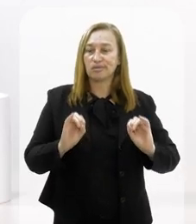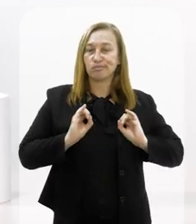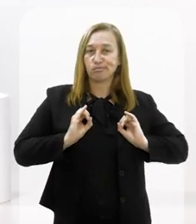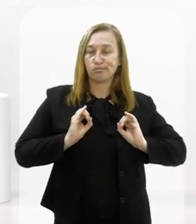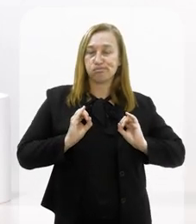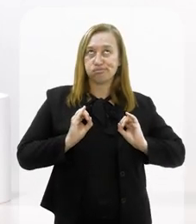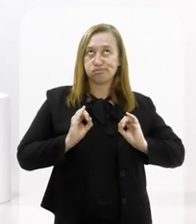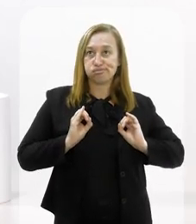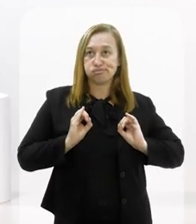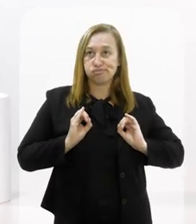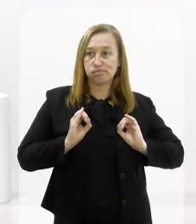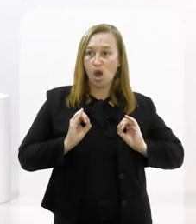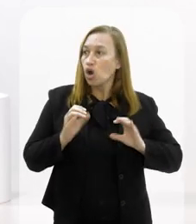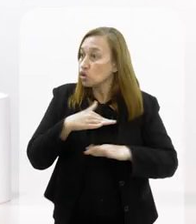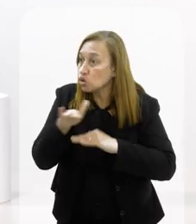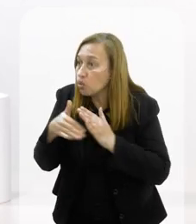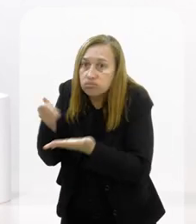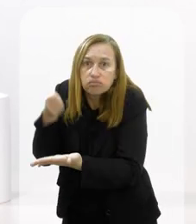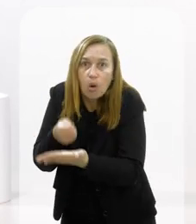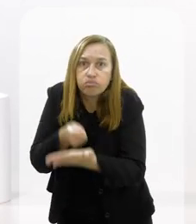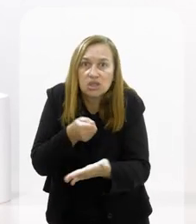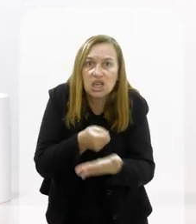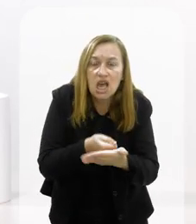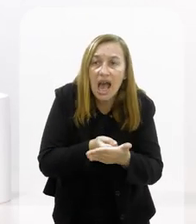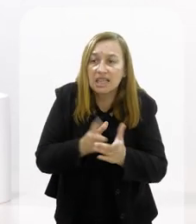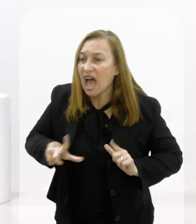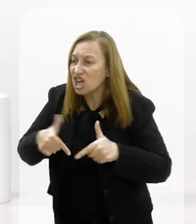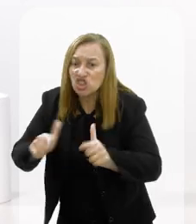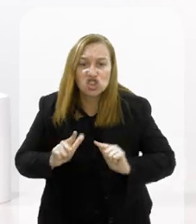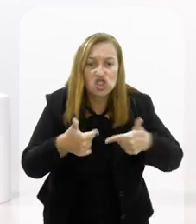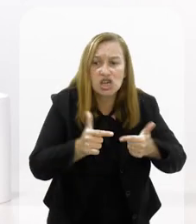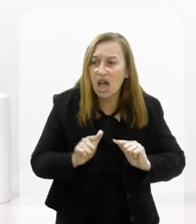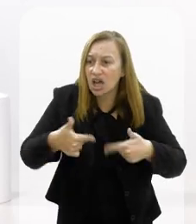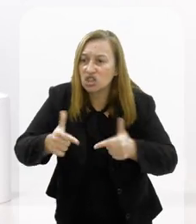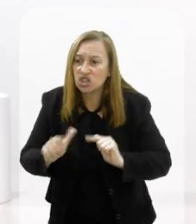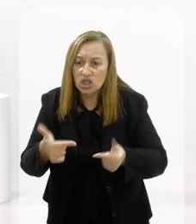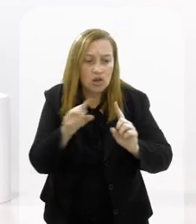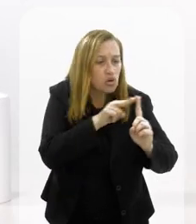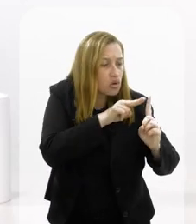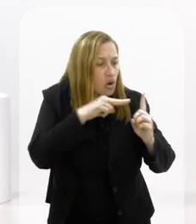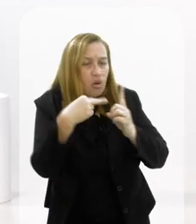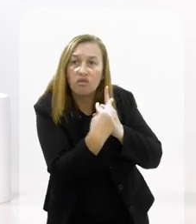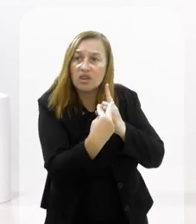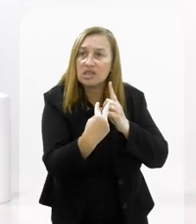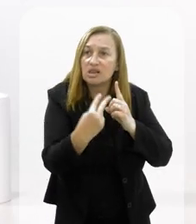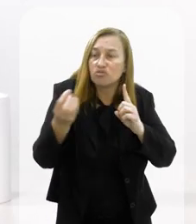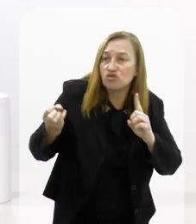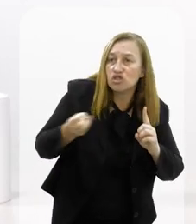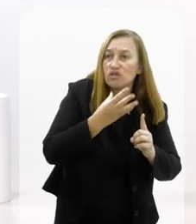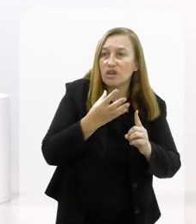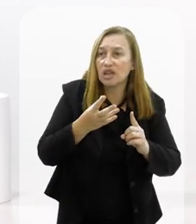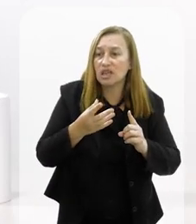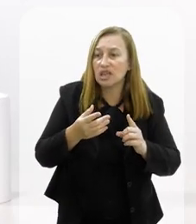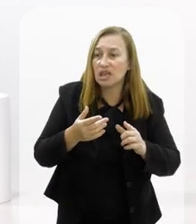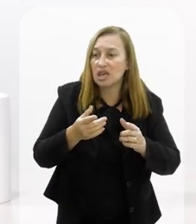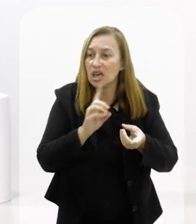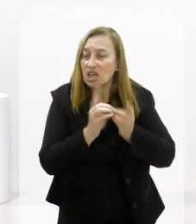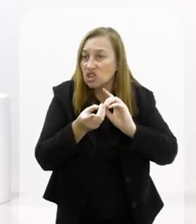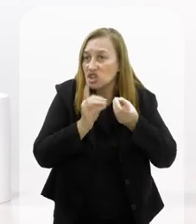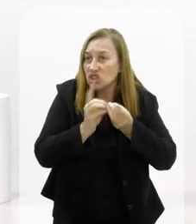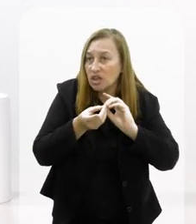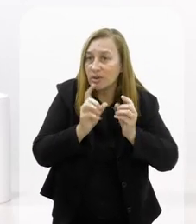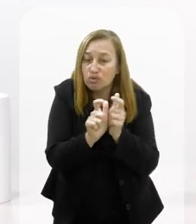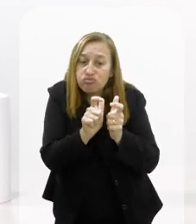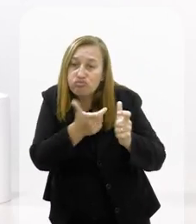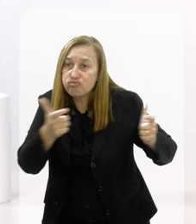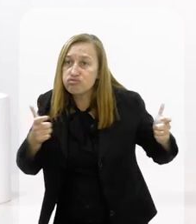ninguém Sim todo mundo é obrigado a fazer uma leitura e uma observação de que a dinâmica tá cada